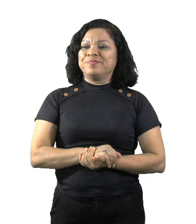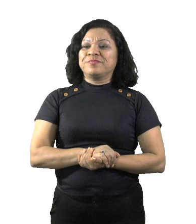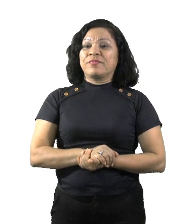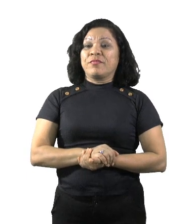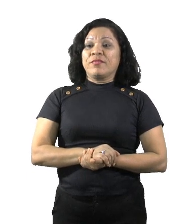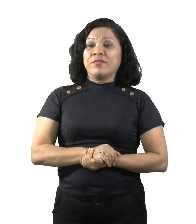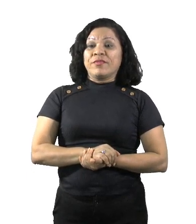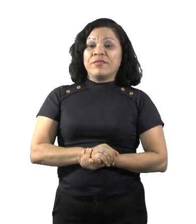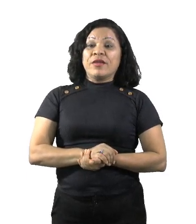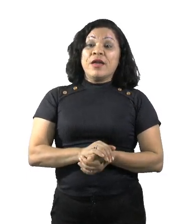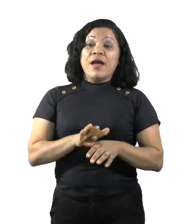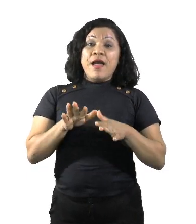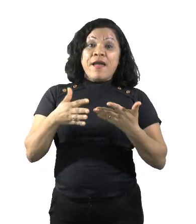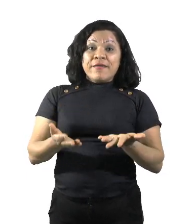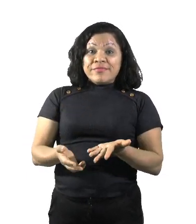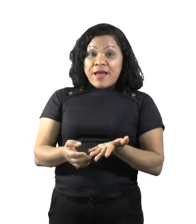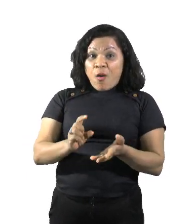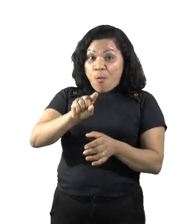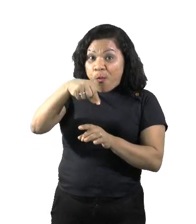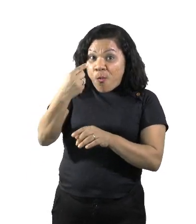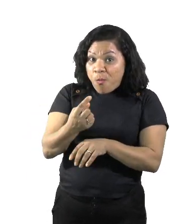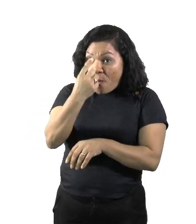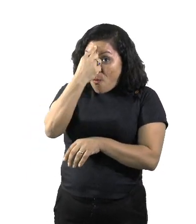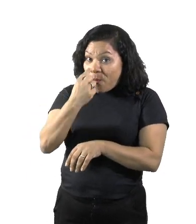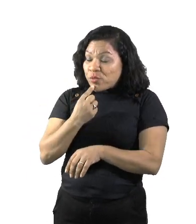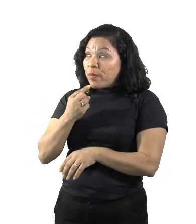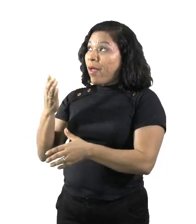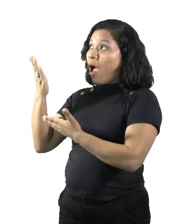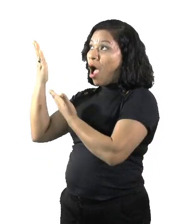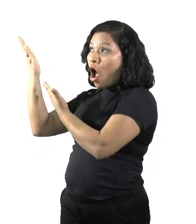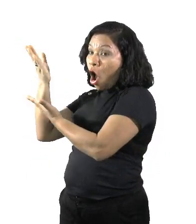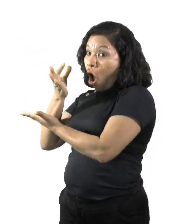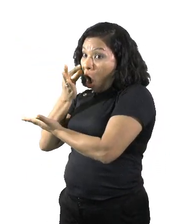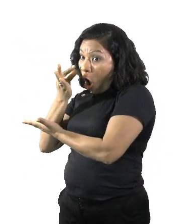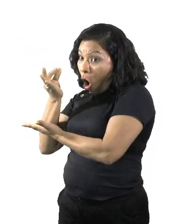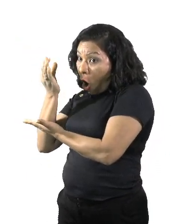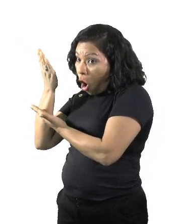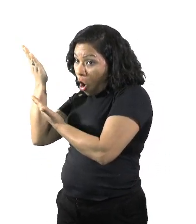Agora, vou passar outra imagem. Observa essa imagem.